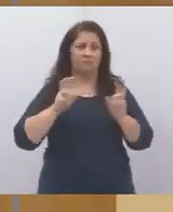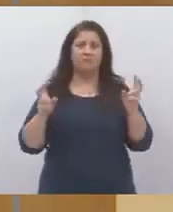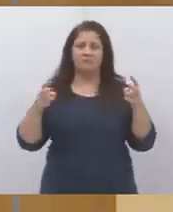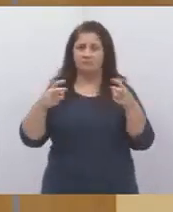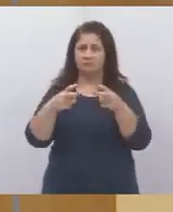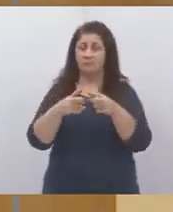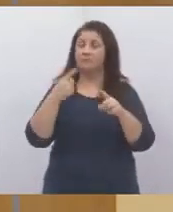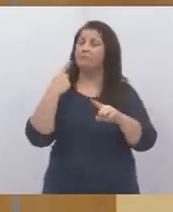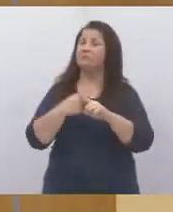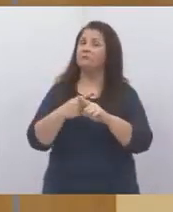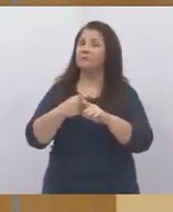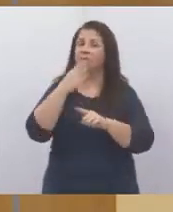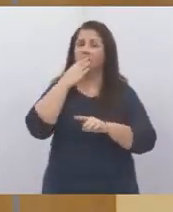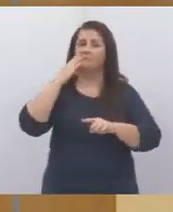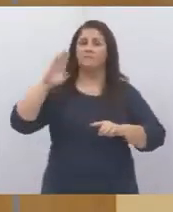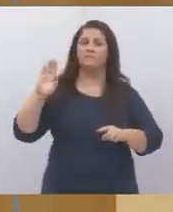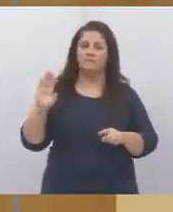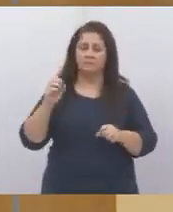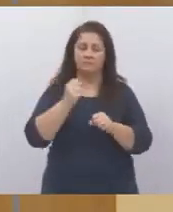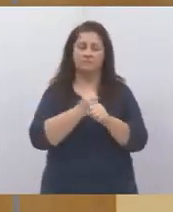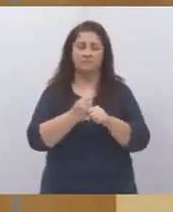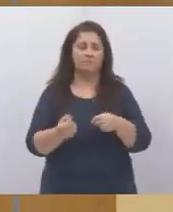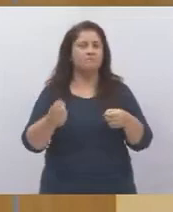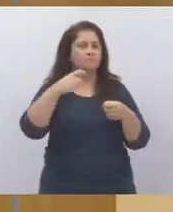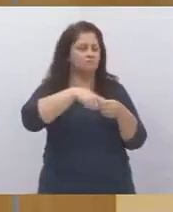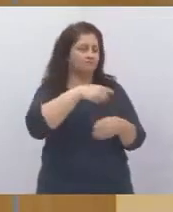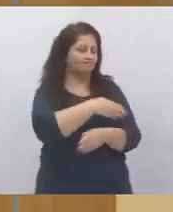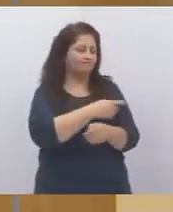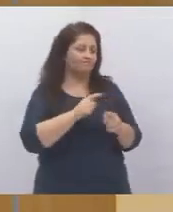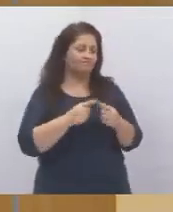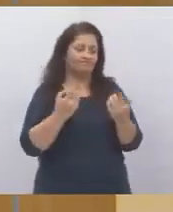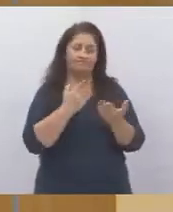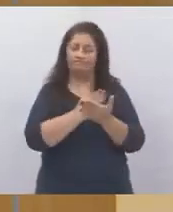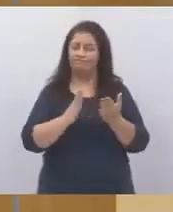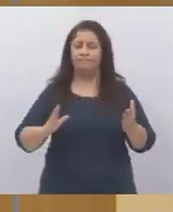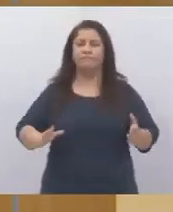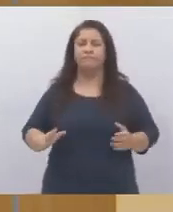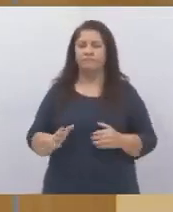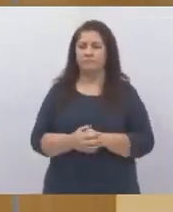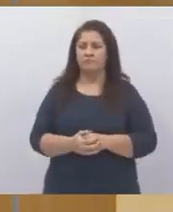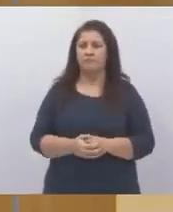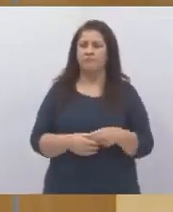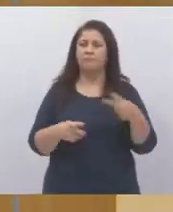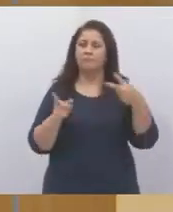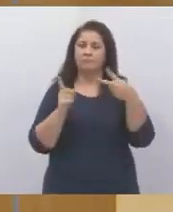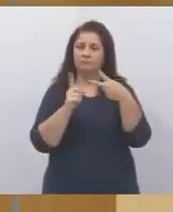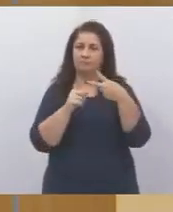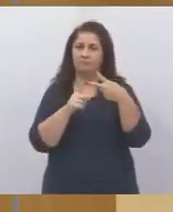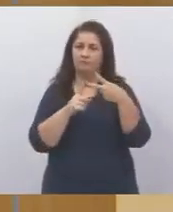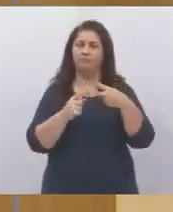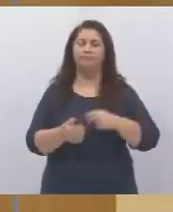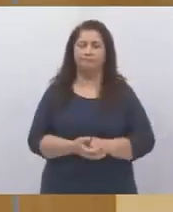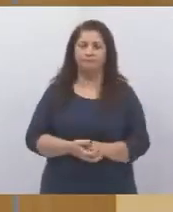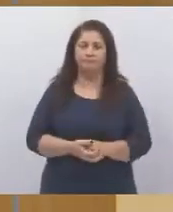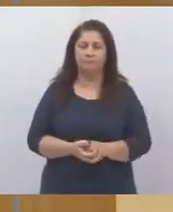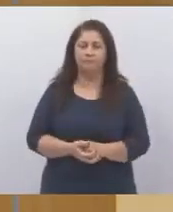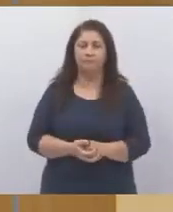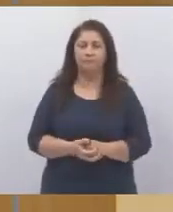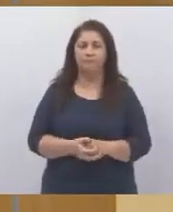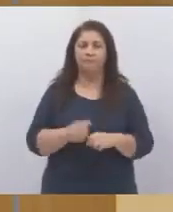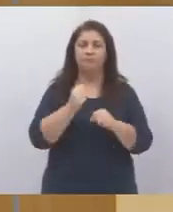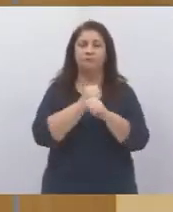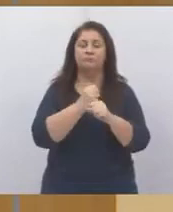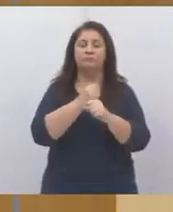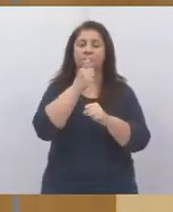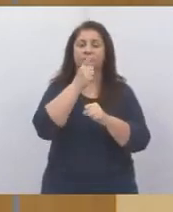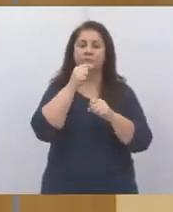mediante a promessa de que a obra Lá seria feita e não foi feita vamos pegar aqui o segundo. Construir